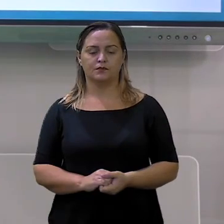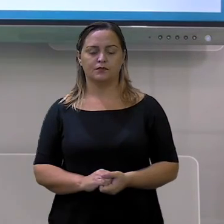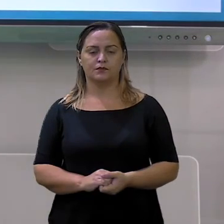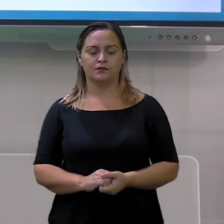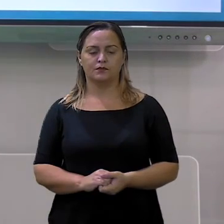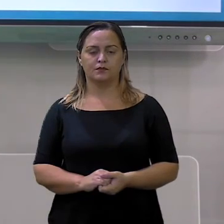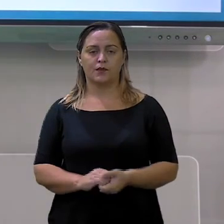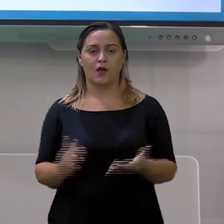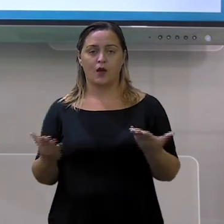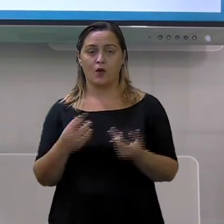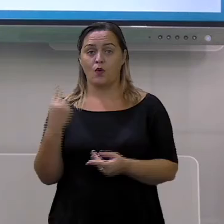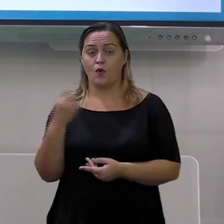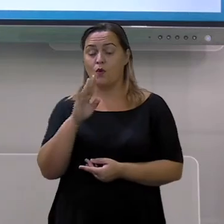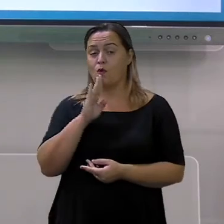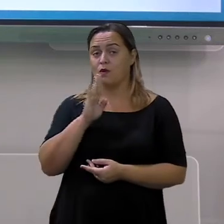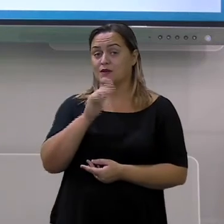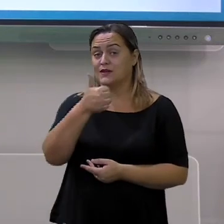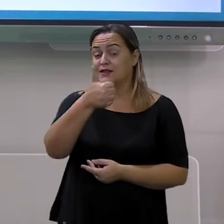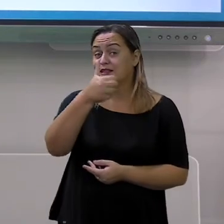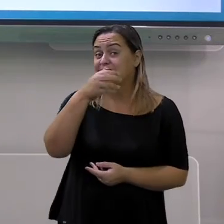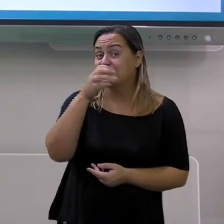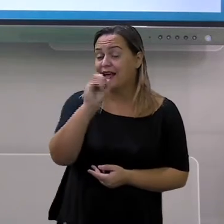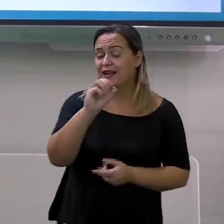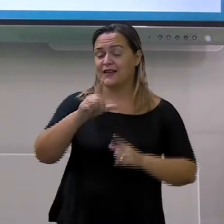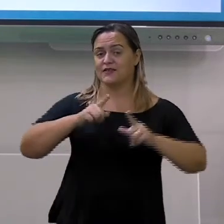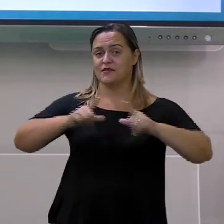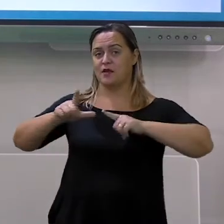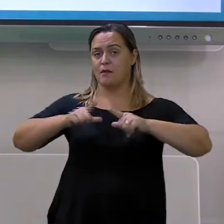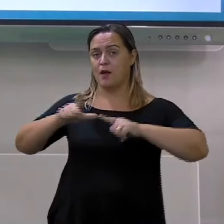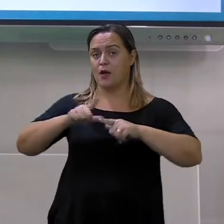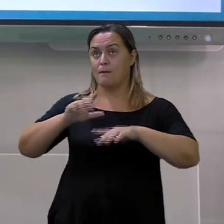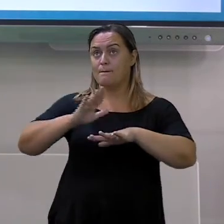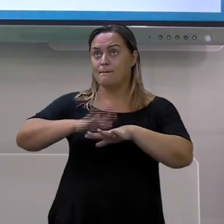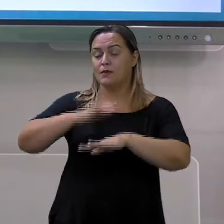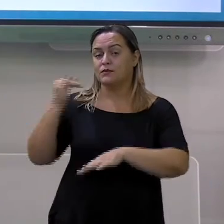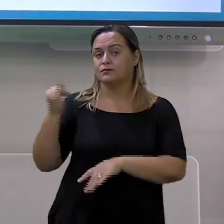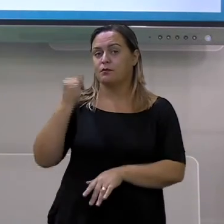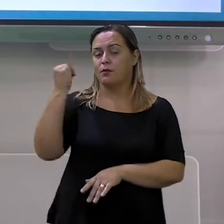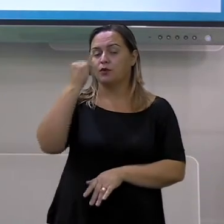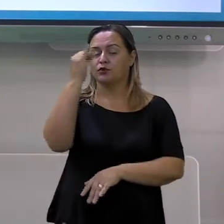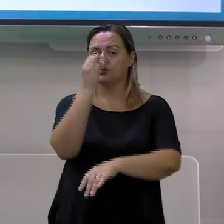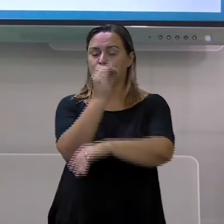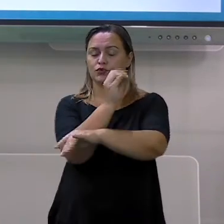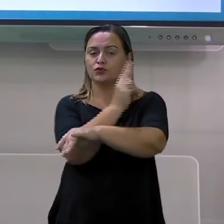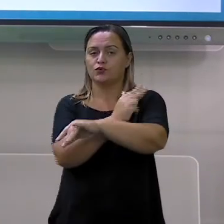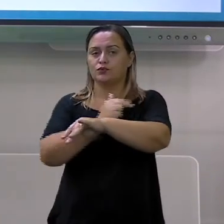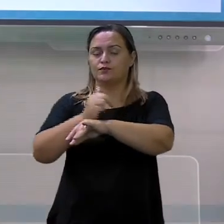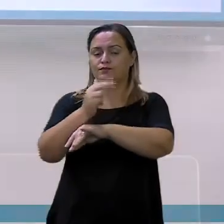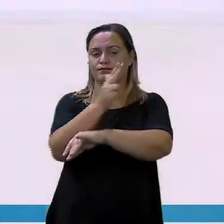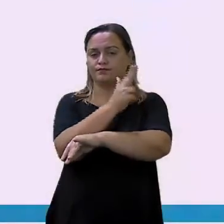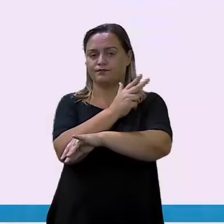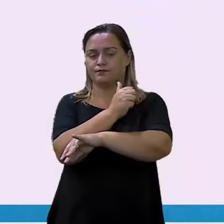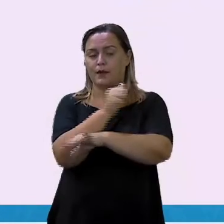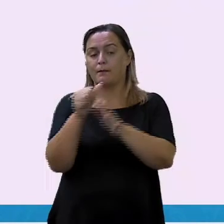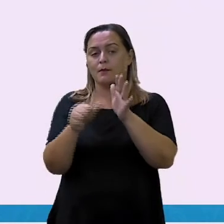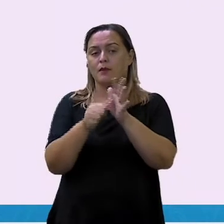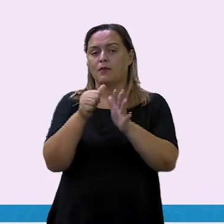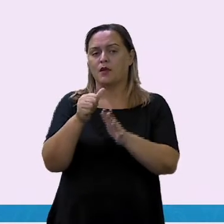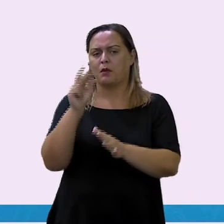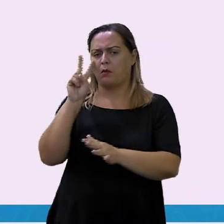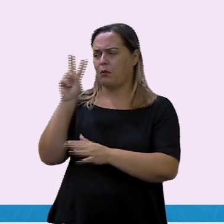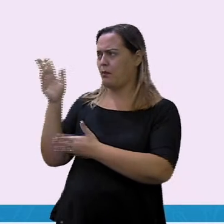Confira as 10 obras importantes da carreira de Oscar Niemeyer. Primeiro é o complexo arquitetônico da